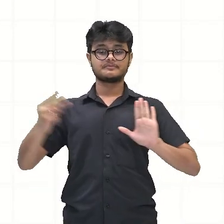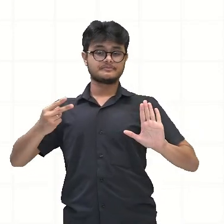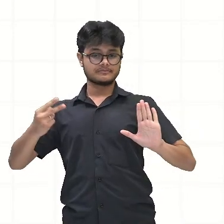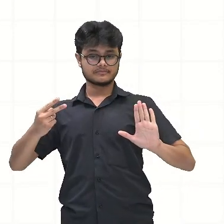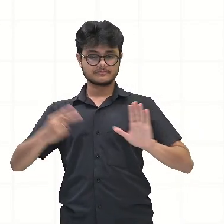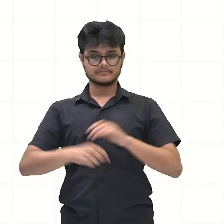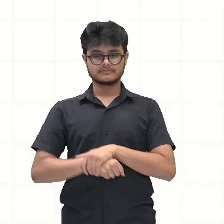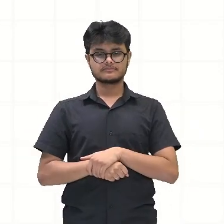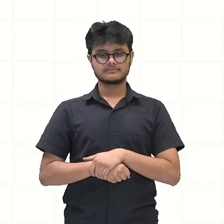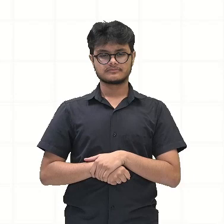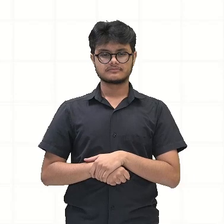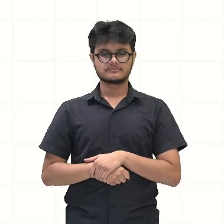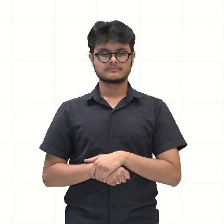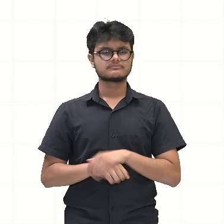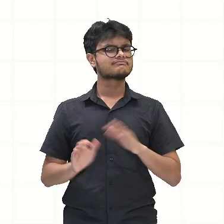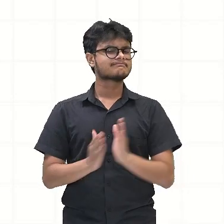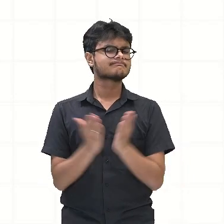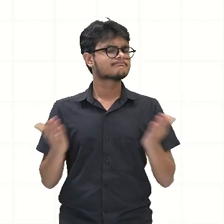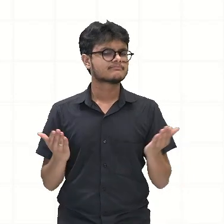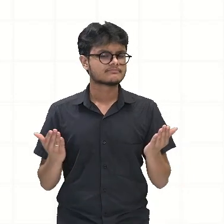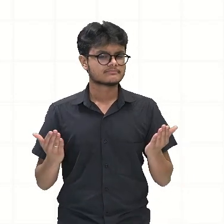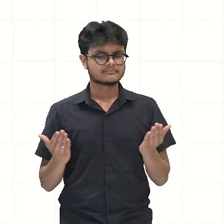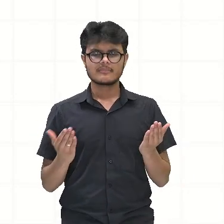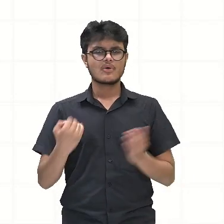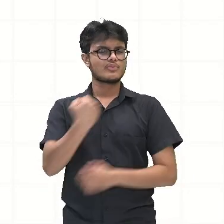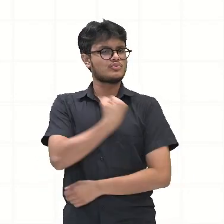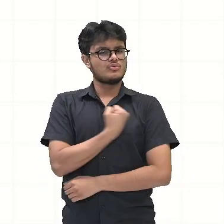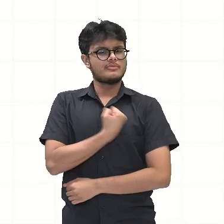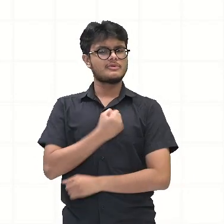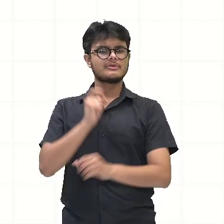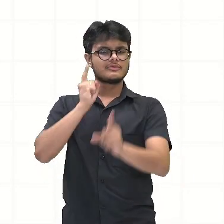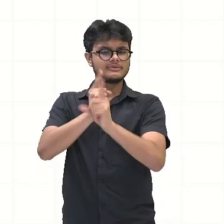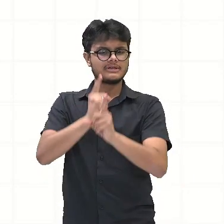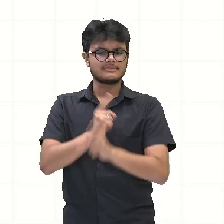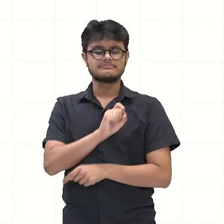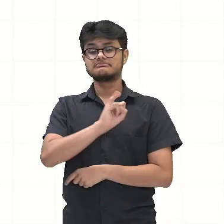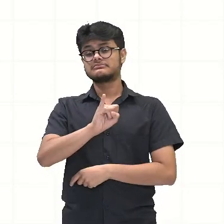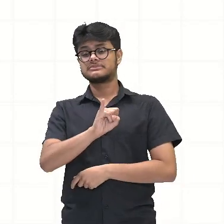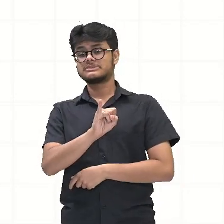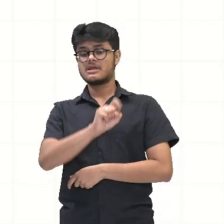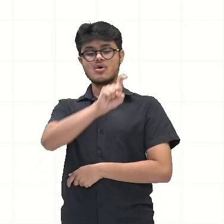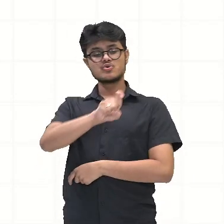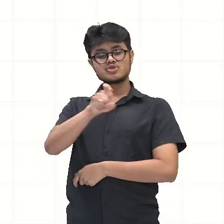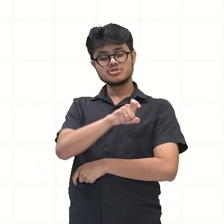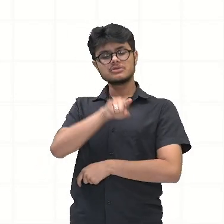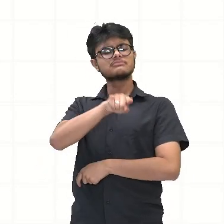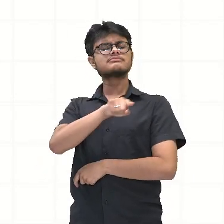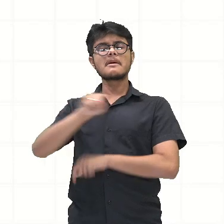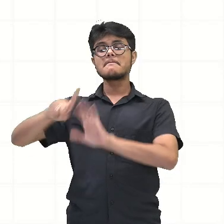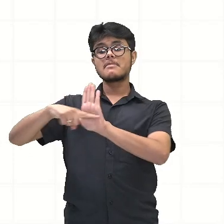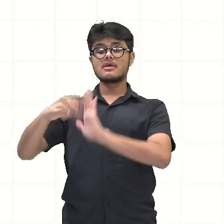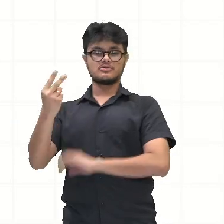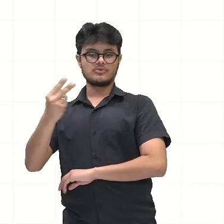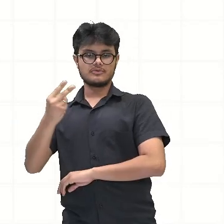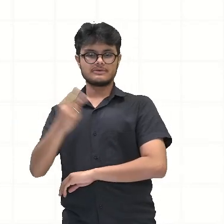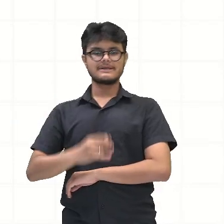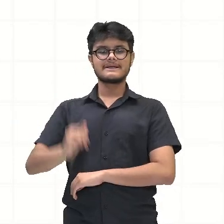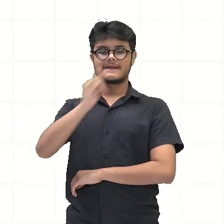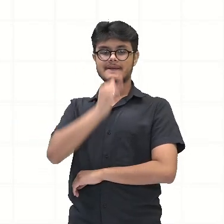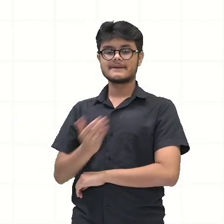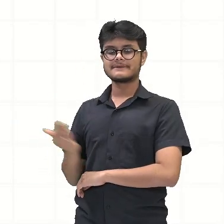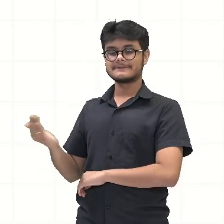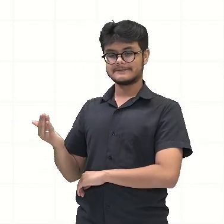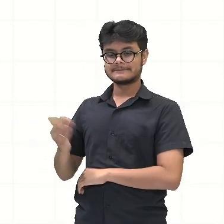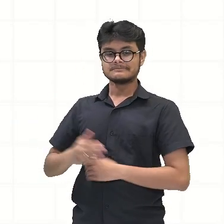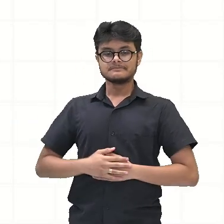né, e ver qual valor vai me levar. Então, ó, substituindo o x por menos 2, ó, o primeiro x